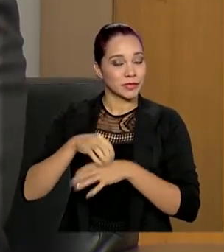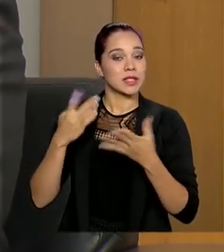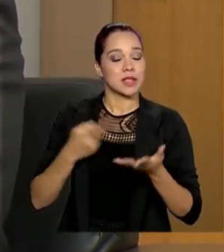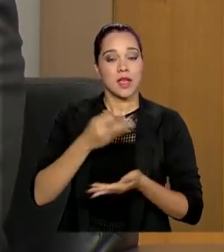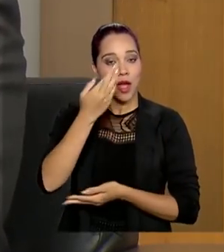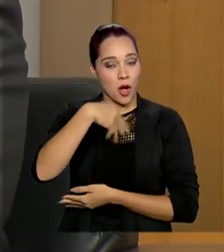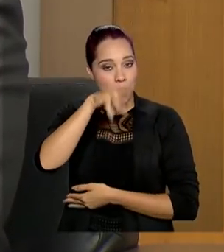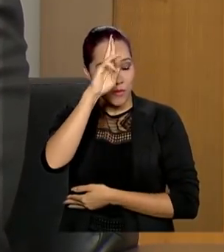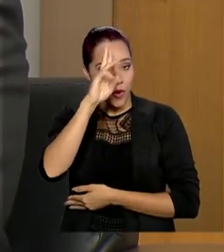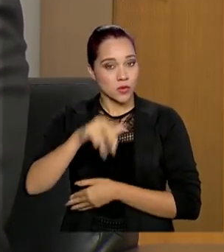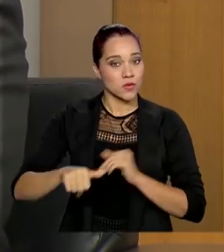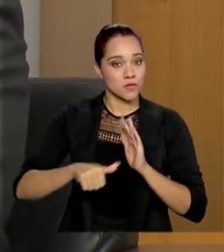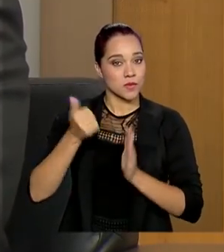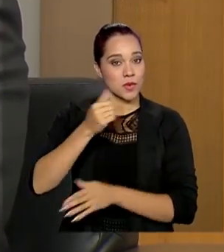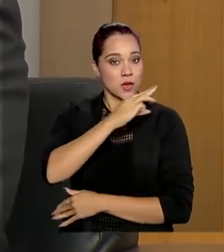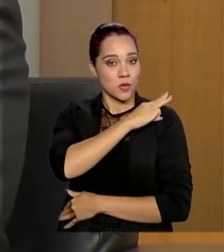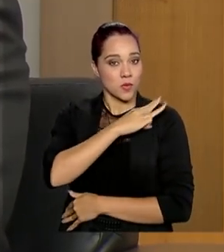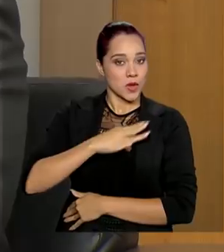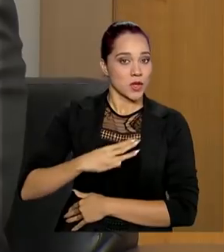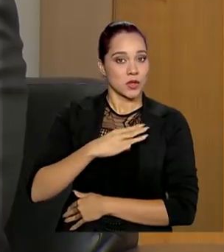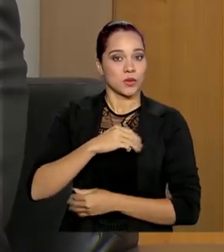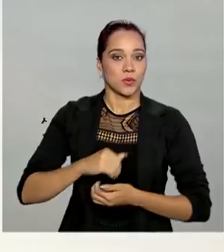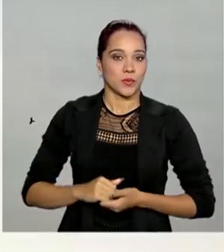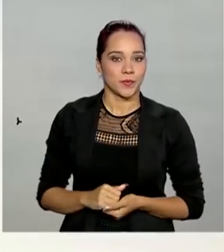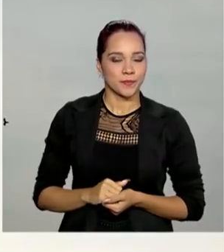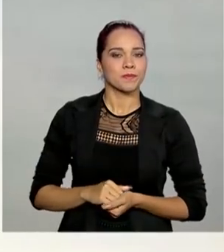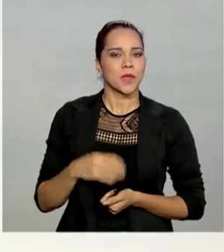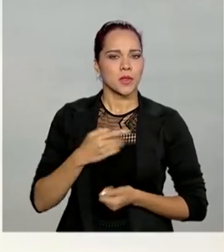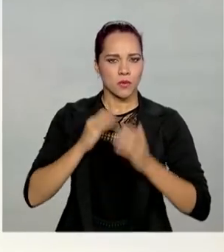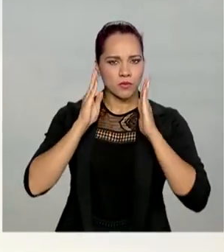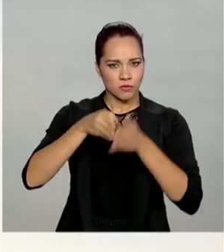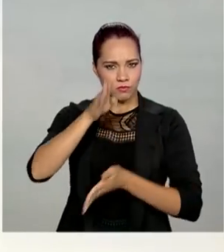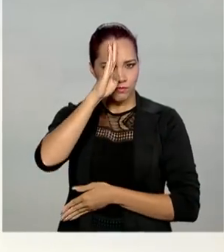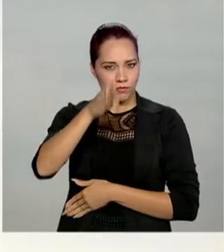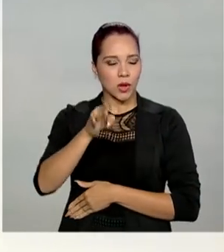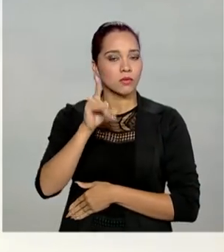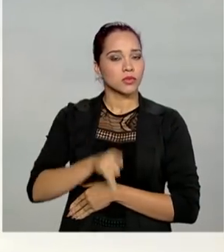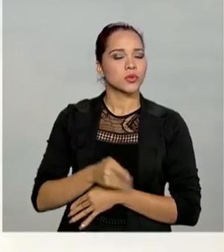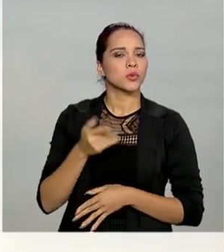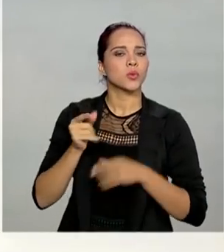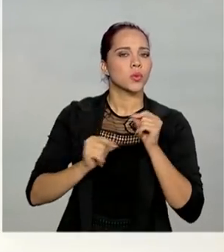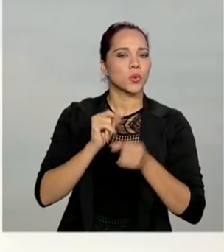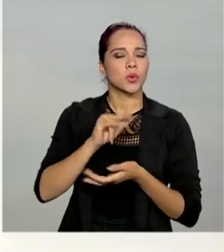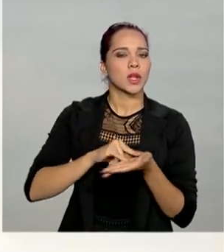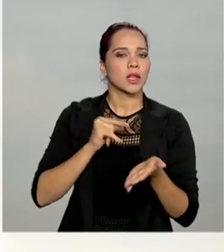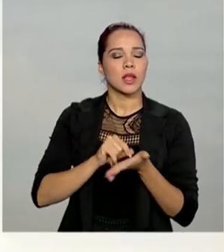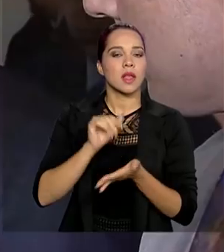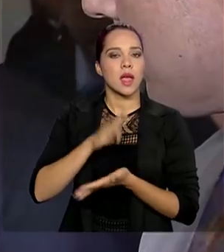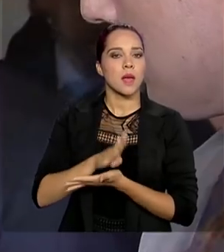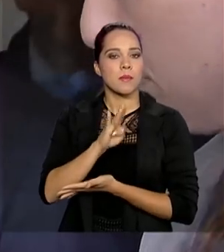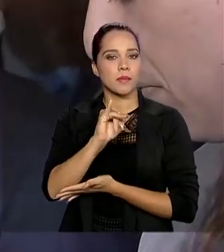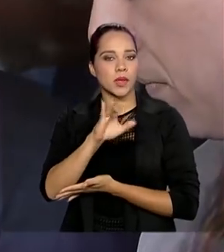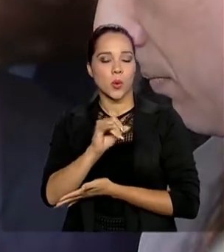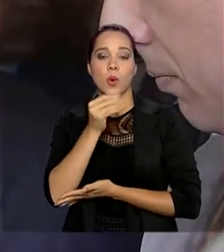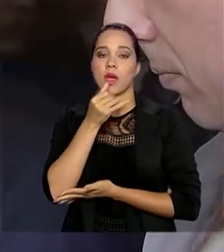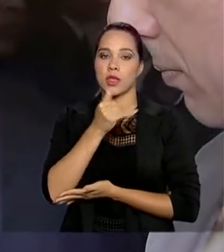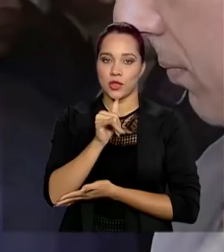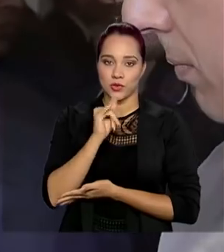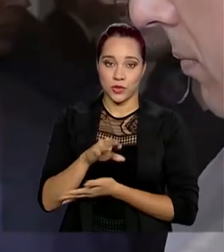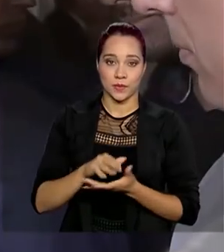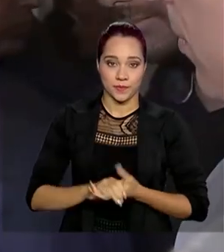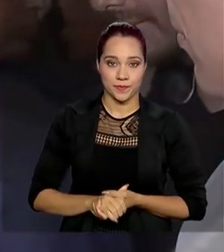almoço com o primeiro-ministro na arena mode foco principal das tratativas é a bioenergia feliz